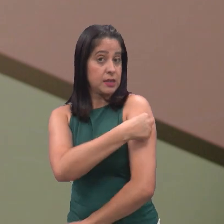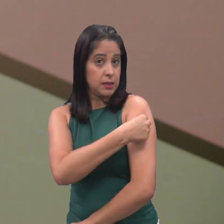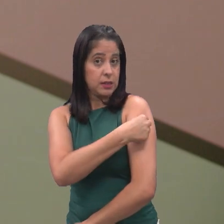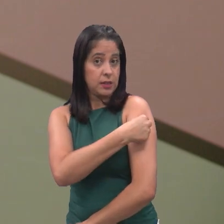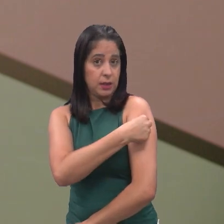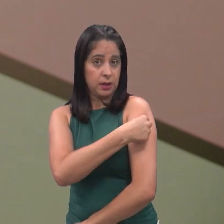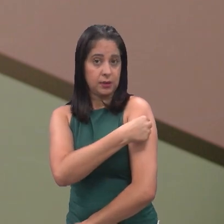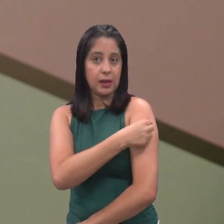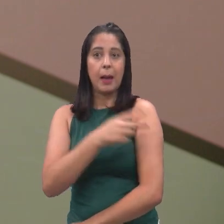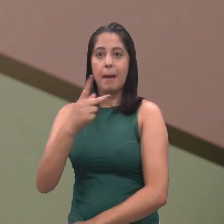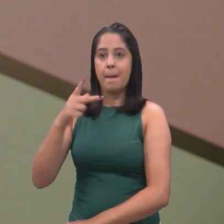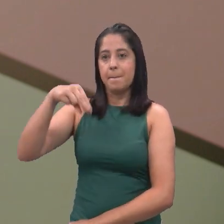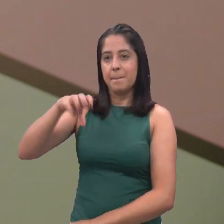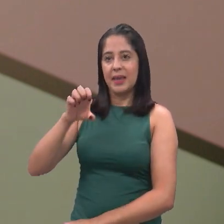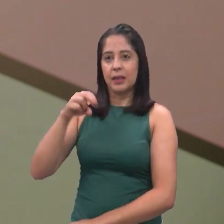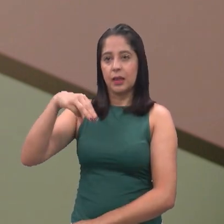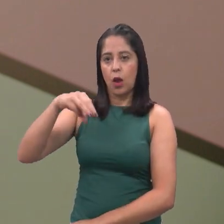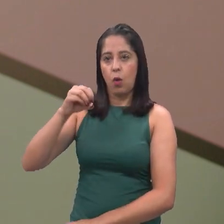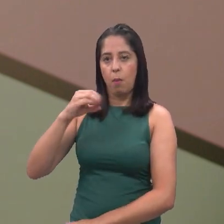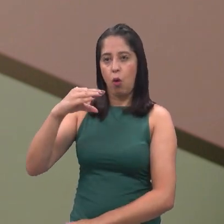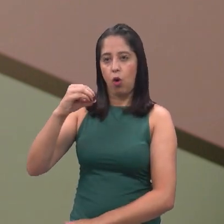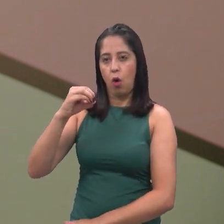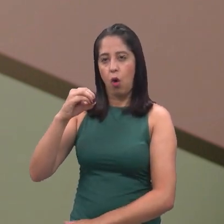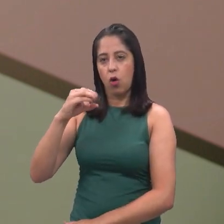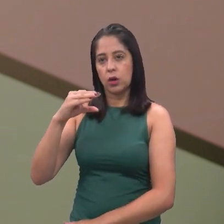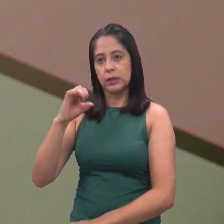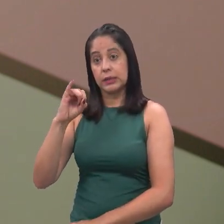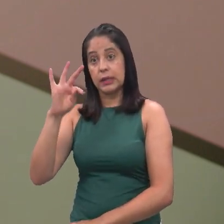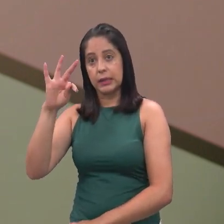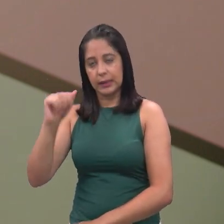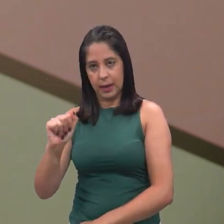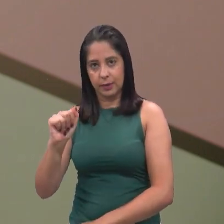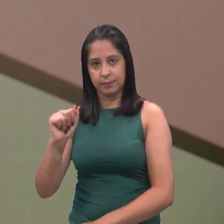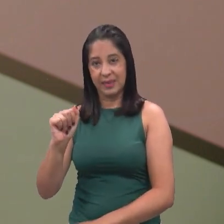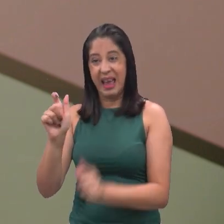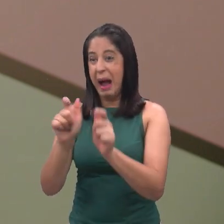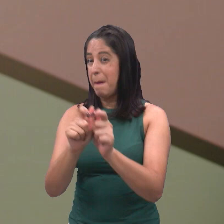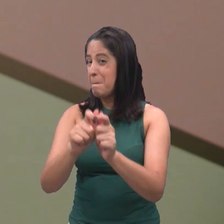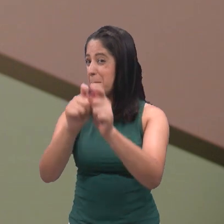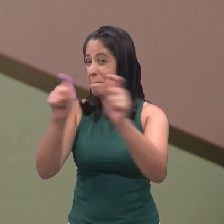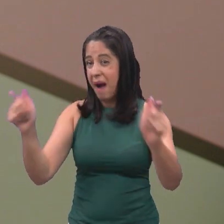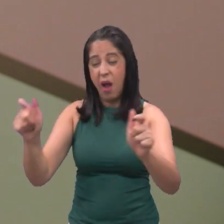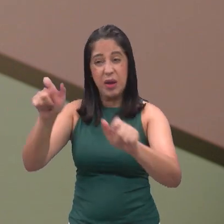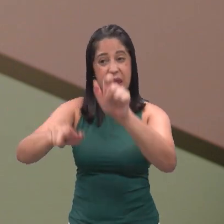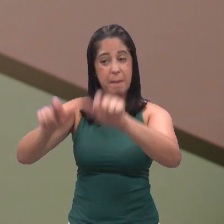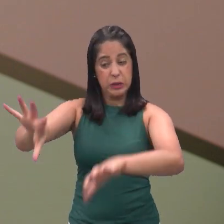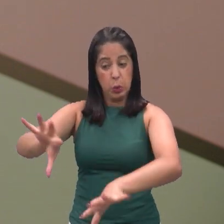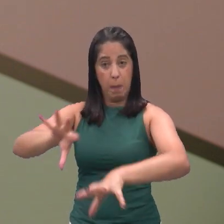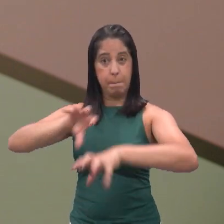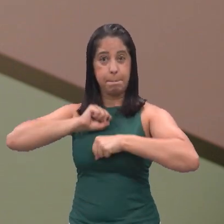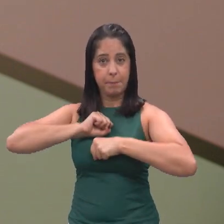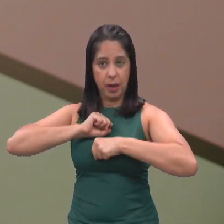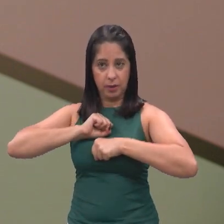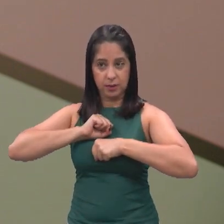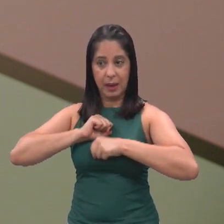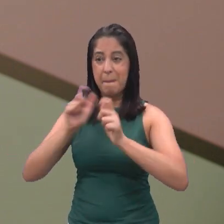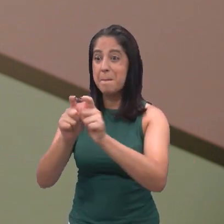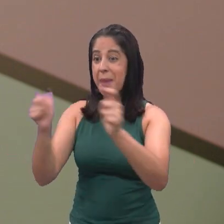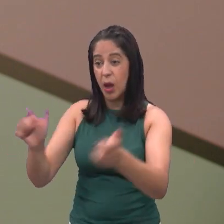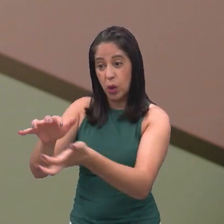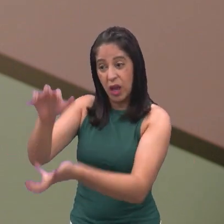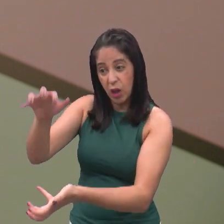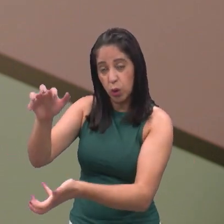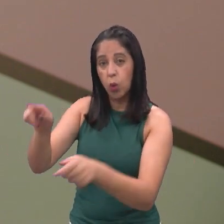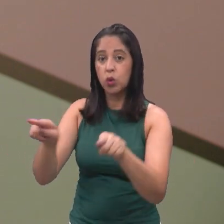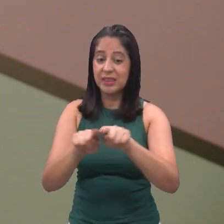pneumocócica, tá? Que é a que mais acomete aí a população tanto a população idosa quanto a